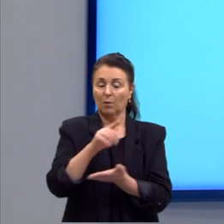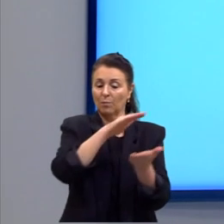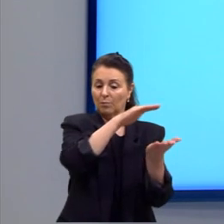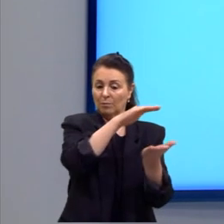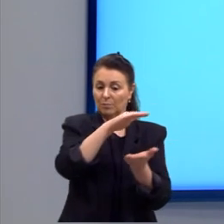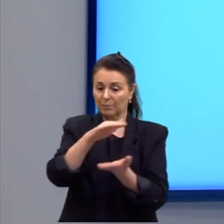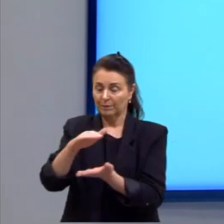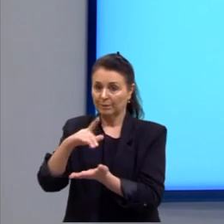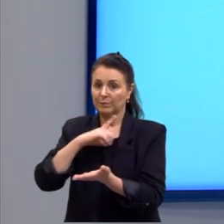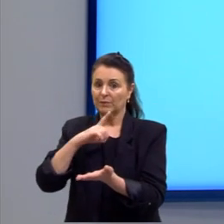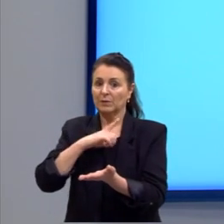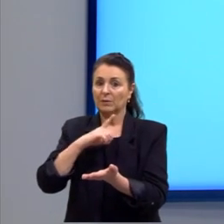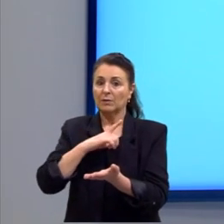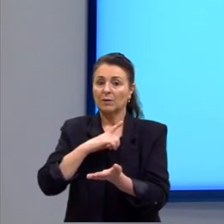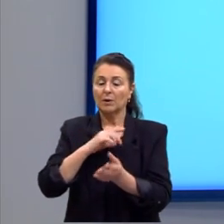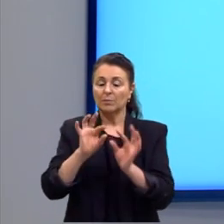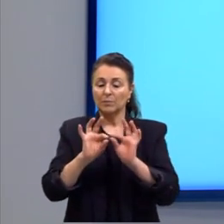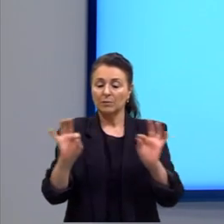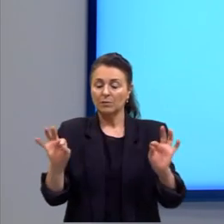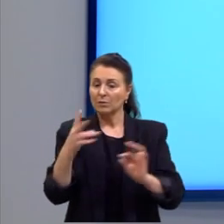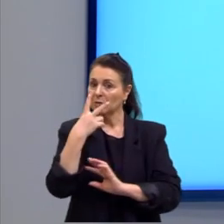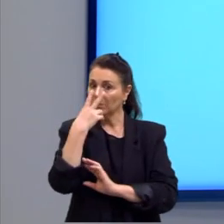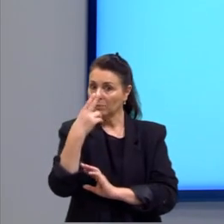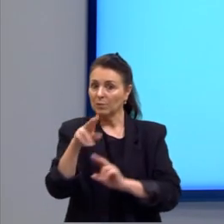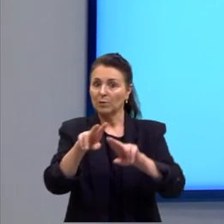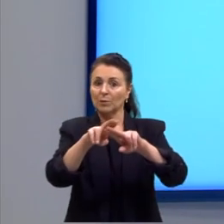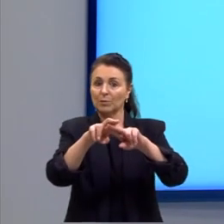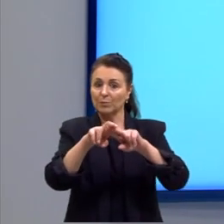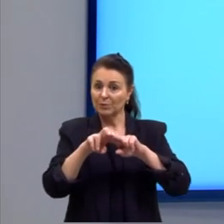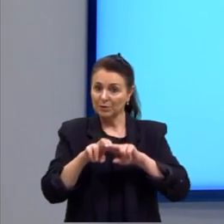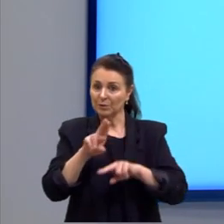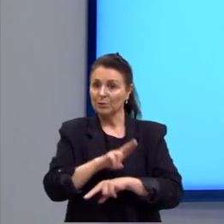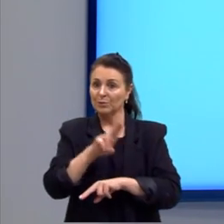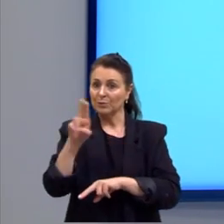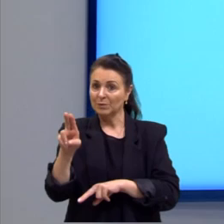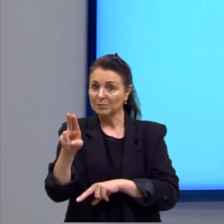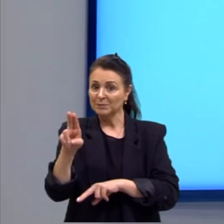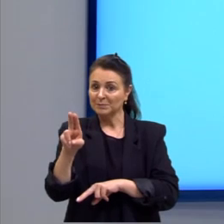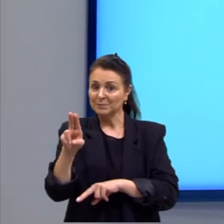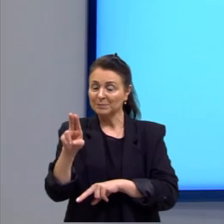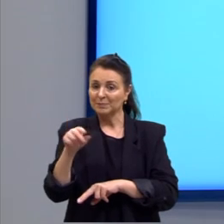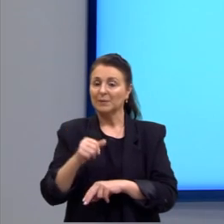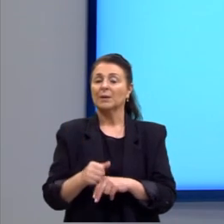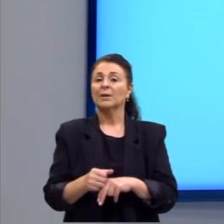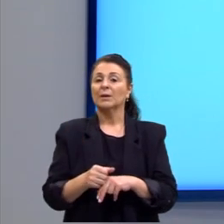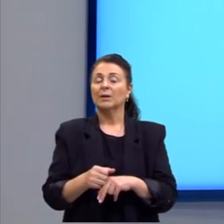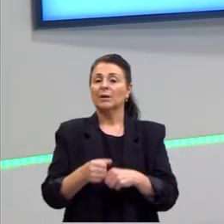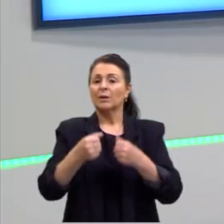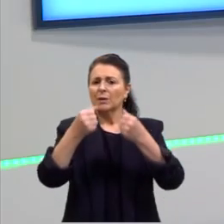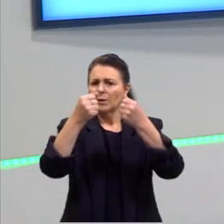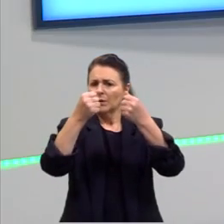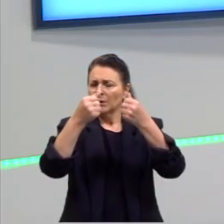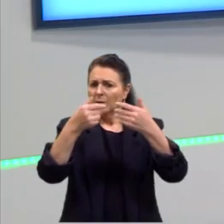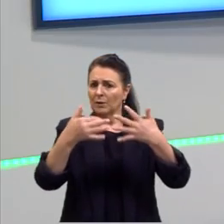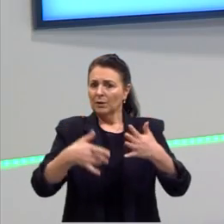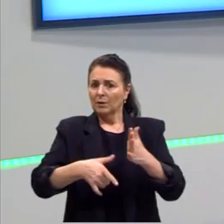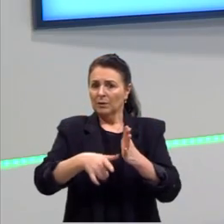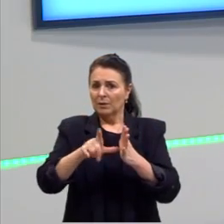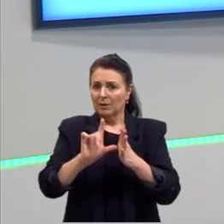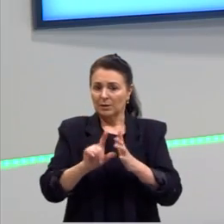Paralelos eles possuem mesma medida por isso o nome isósceles e assim como nós vamos lá nos triângulos